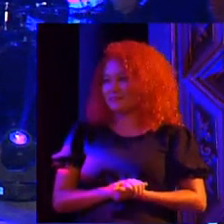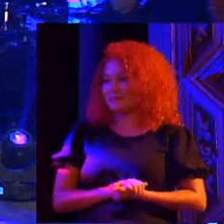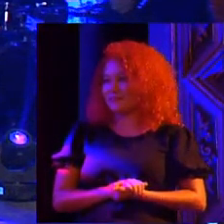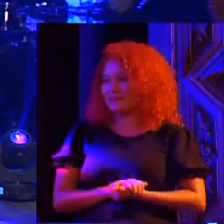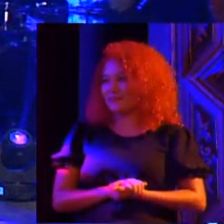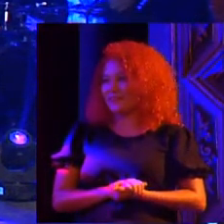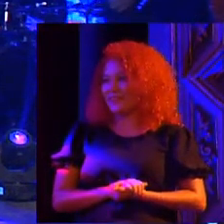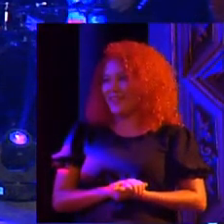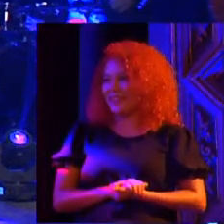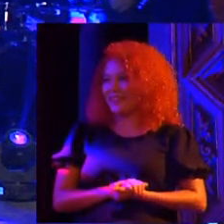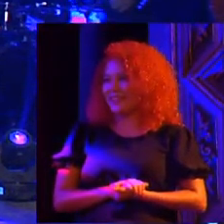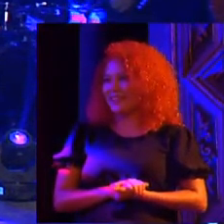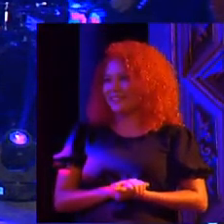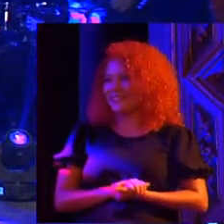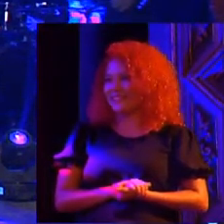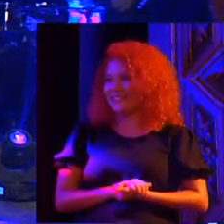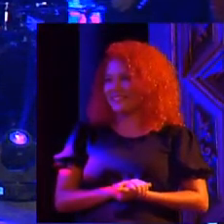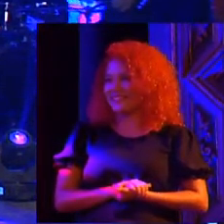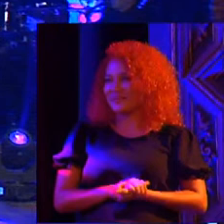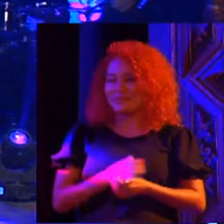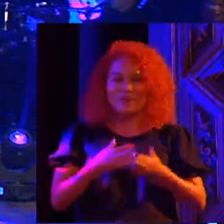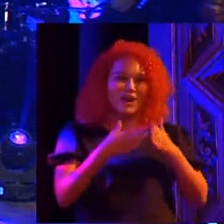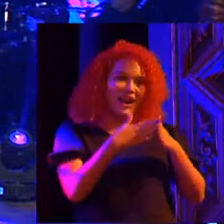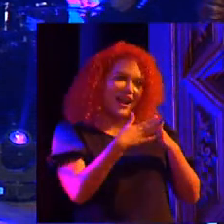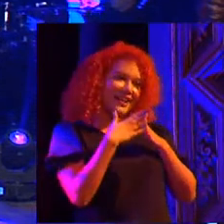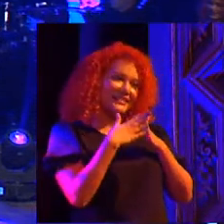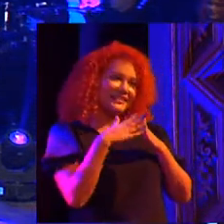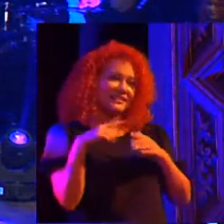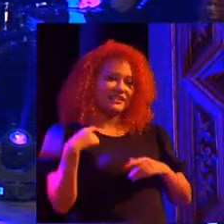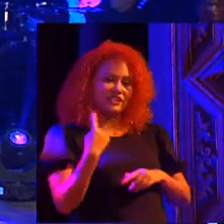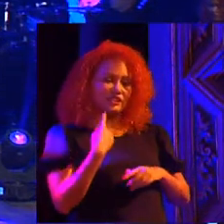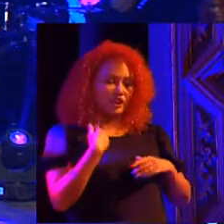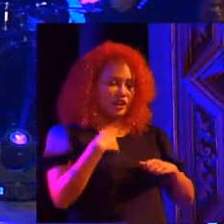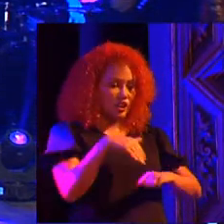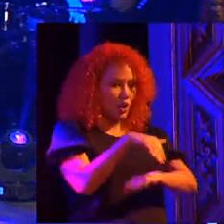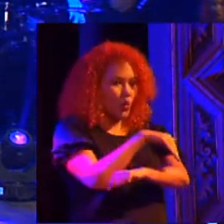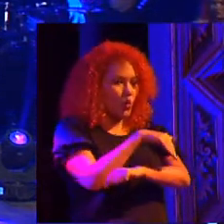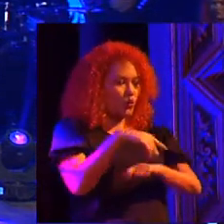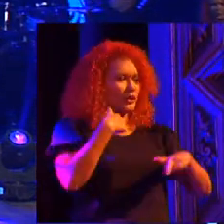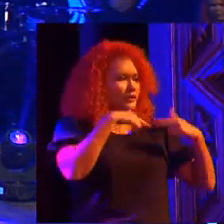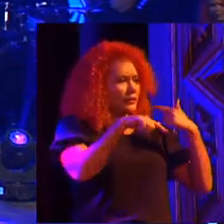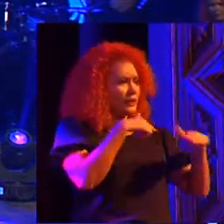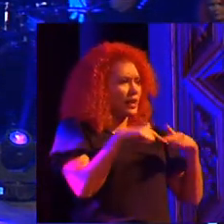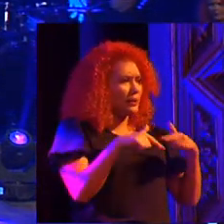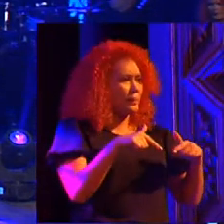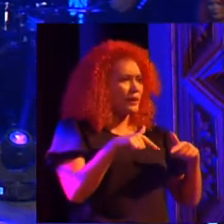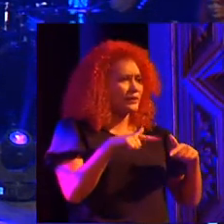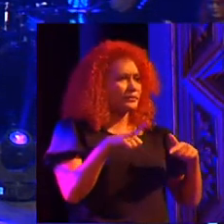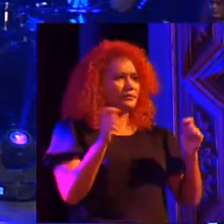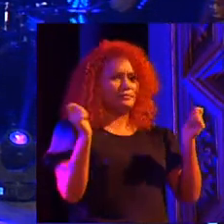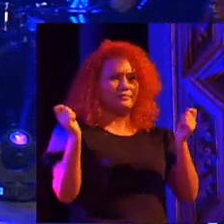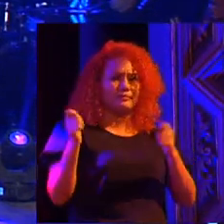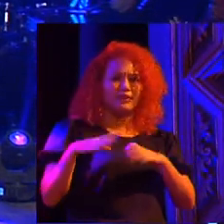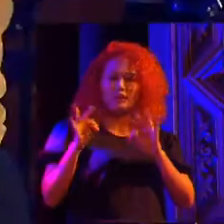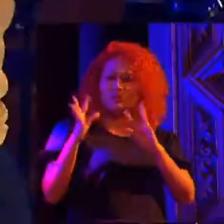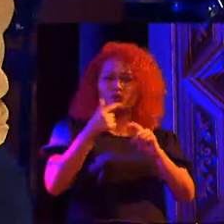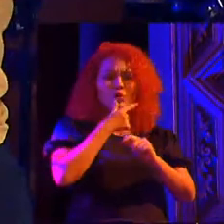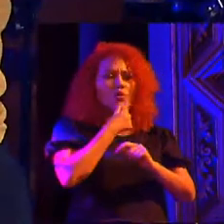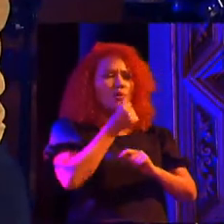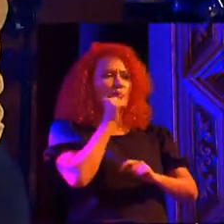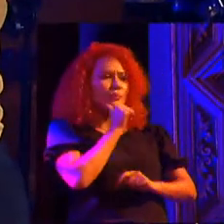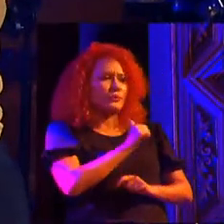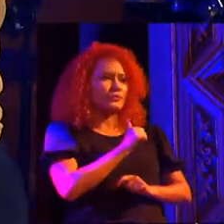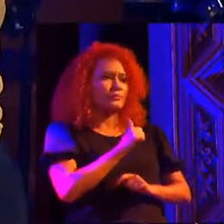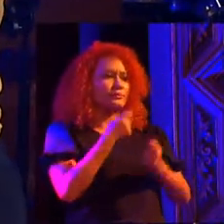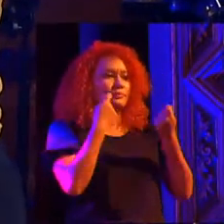Primeiramente, licença. Acho que a gente que entra na rua, a gente que trabalha na rua, como todos e todas as artistas estão aqui, a